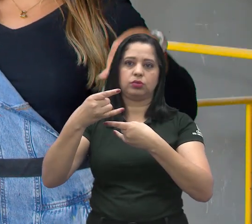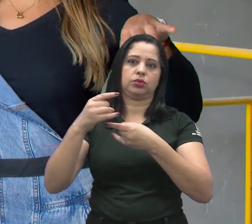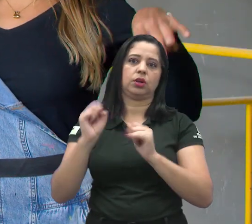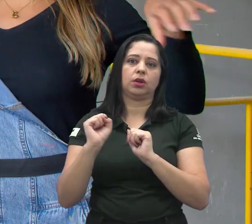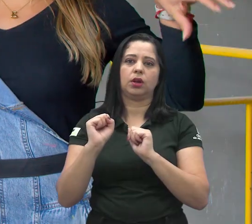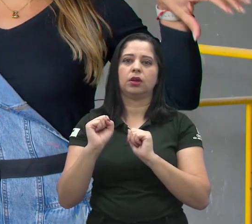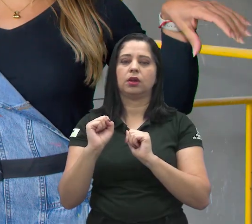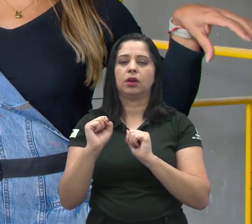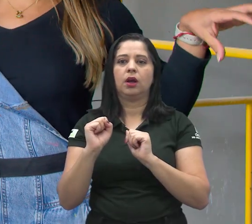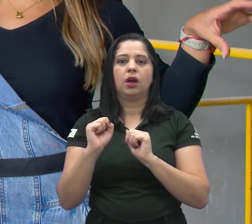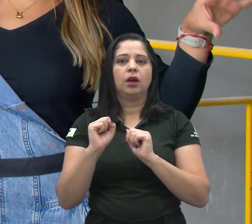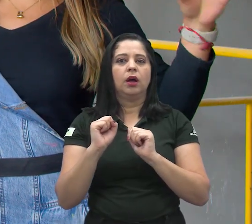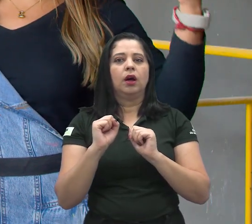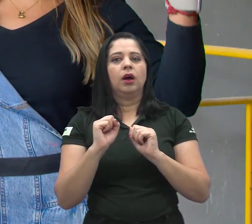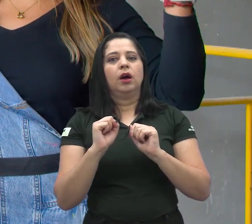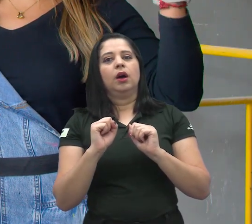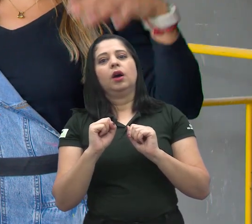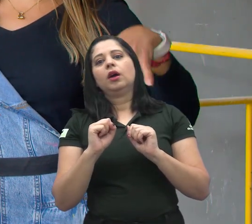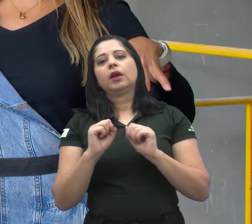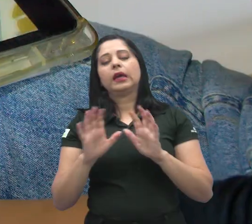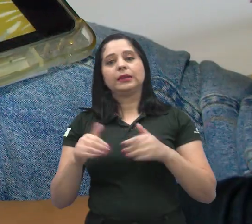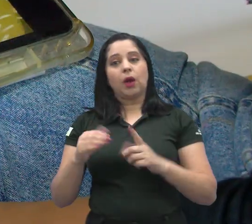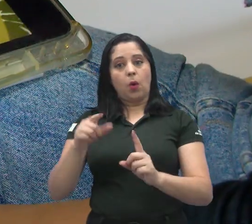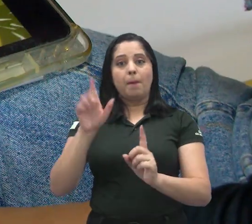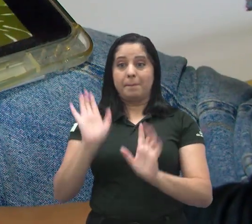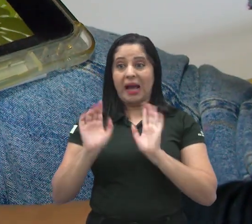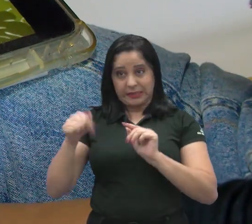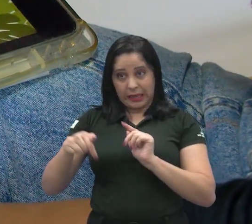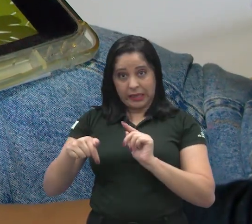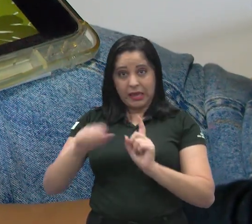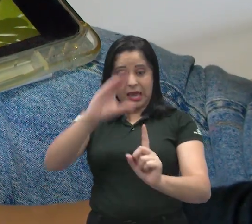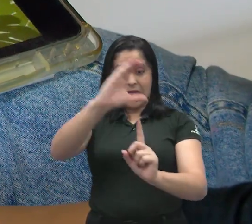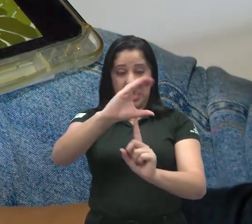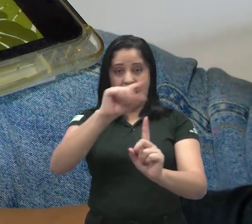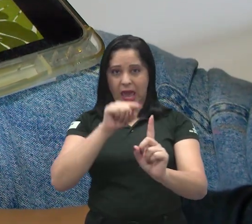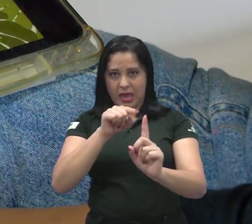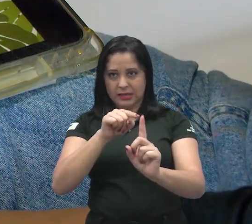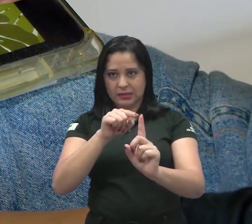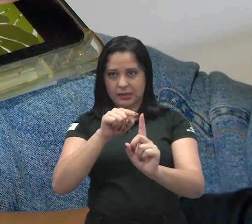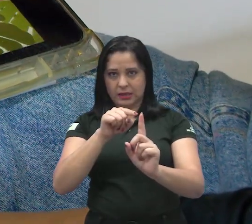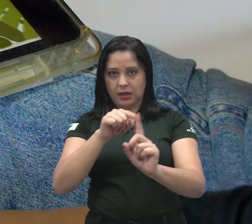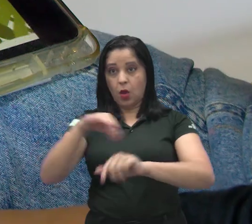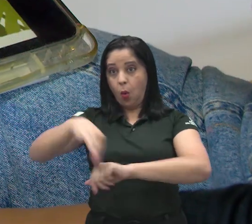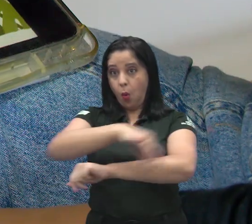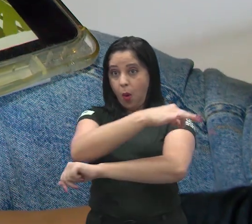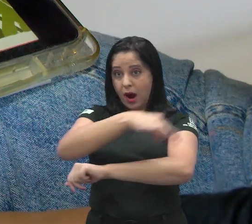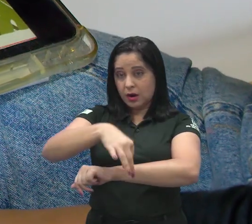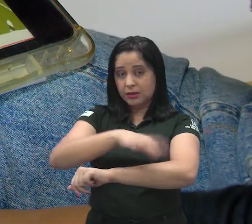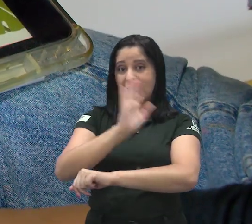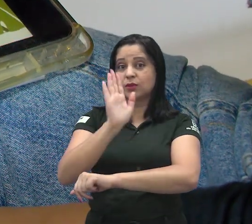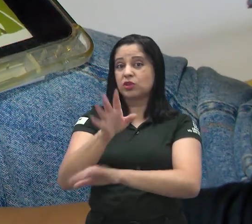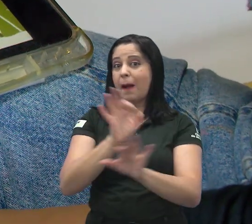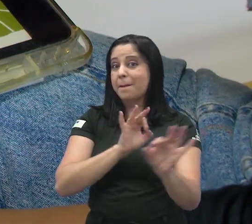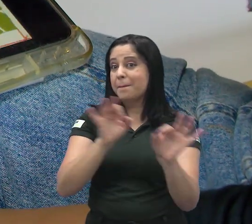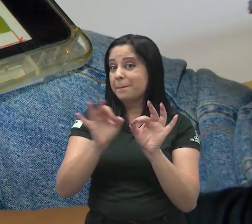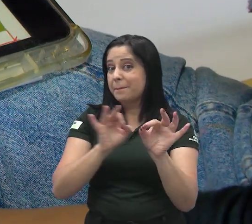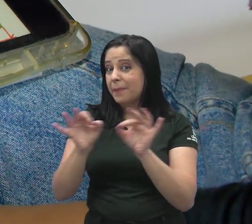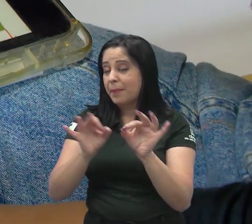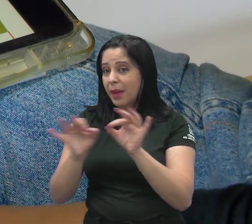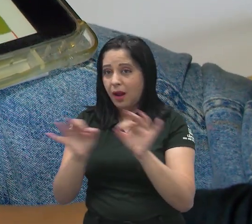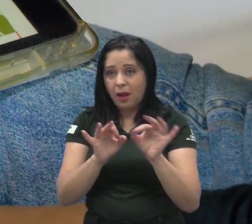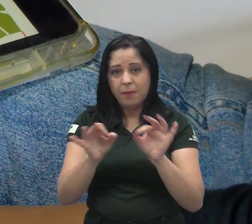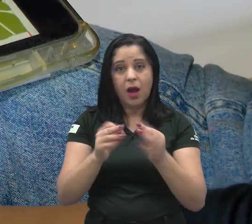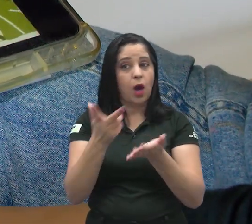E nesse caso específico, o cliente já tinha projeto com uma arquiteta, então a arquiteta me trouxe uma referência que iria